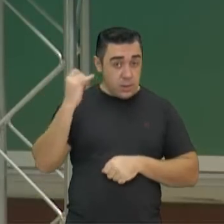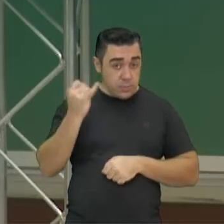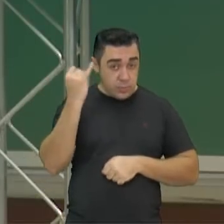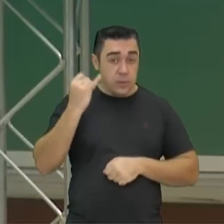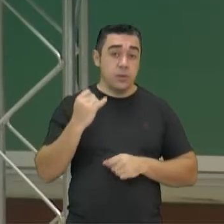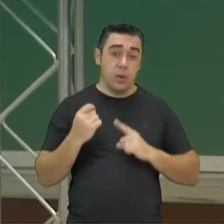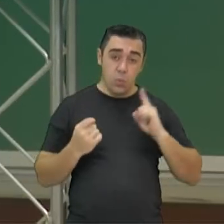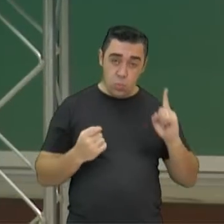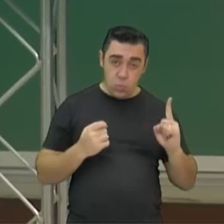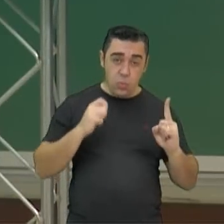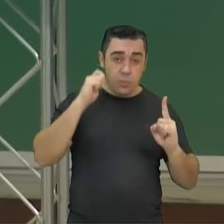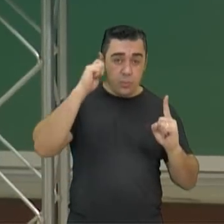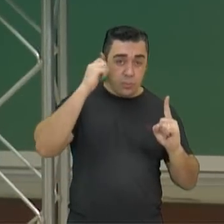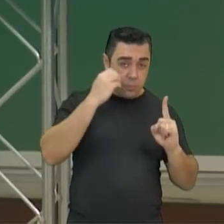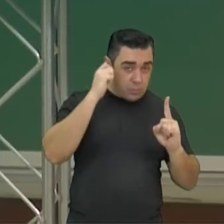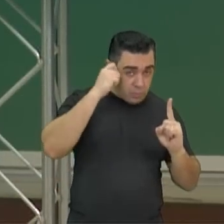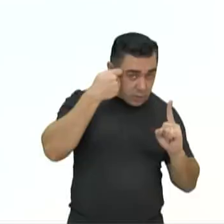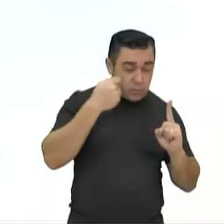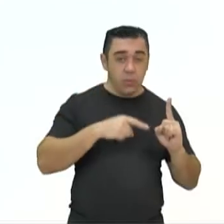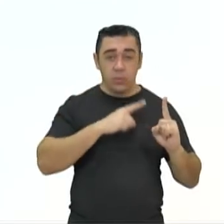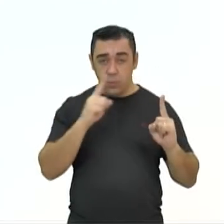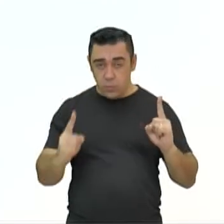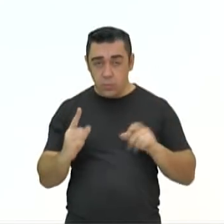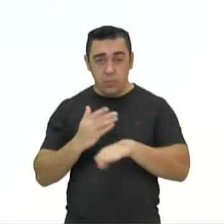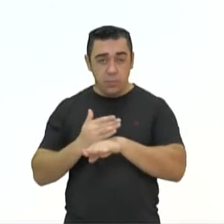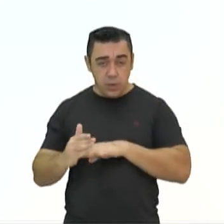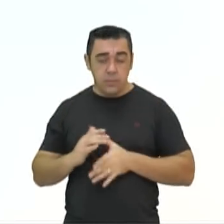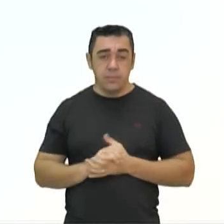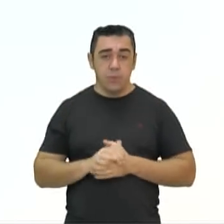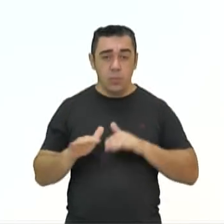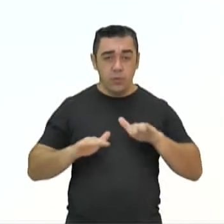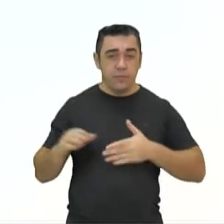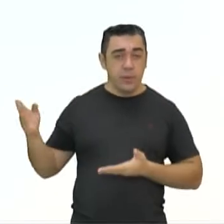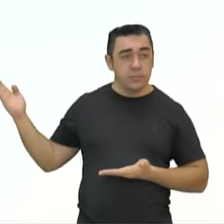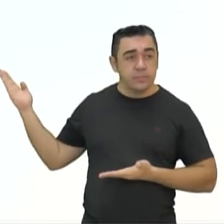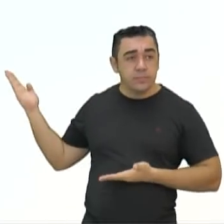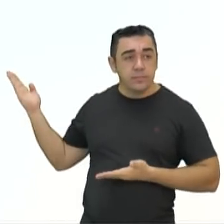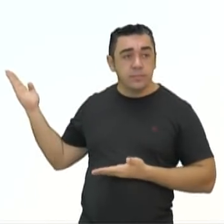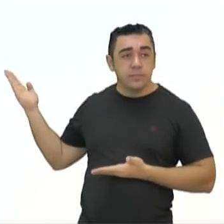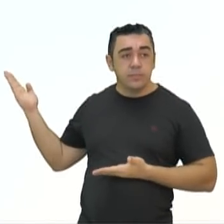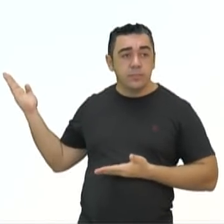um para os pretos. O movimento do rei.